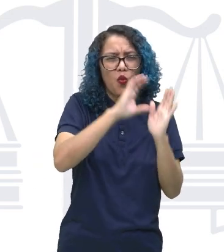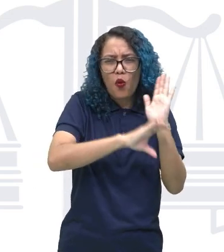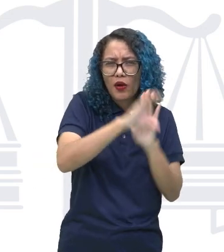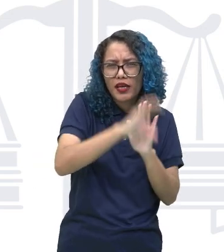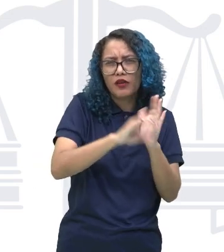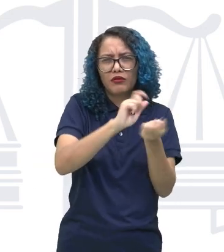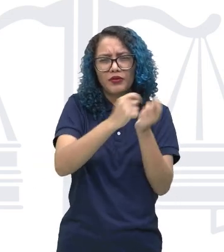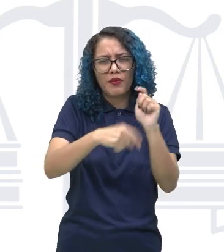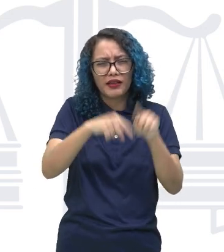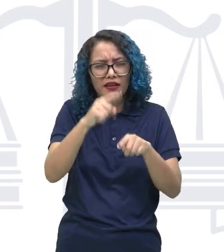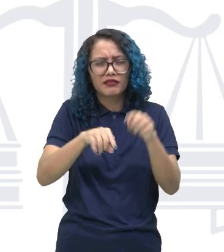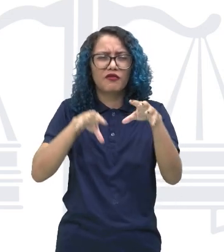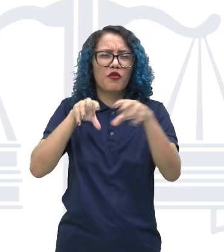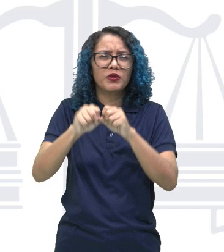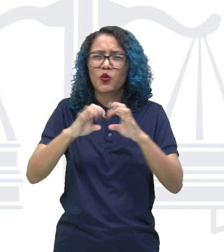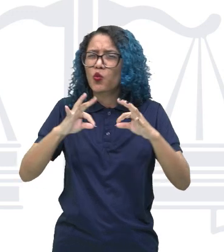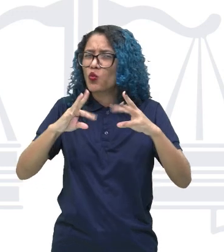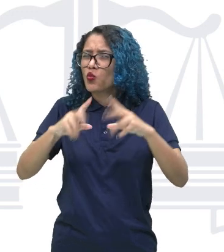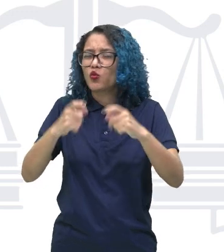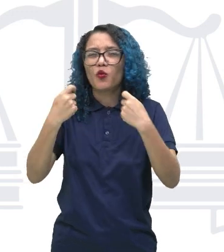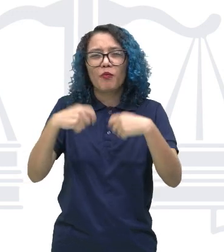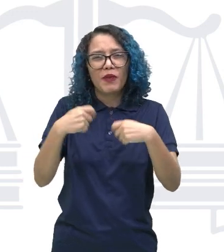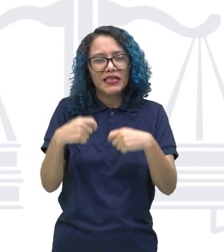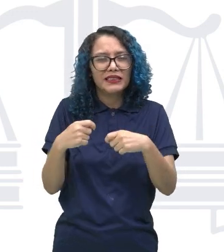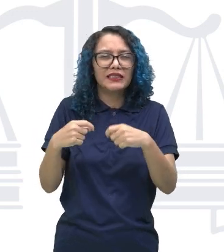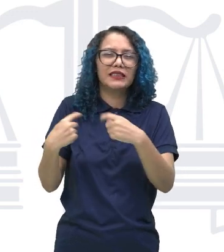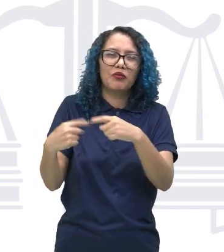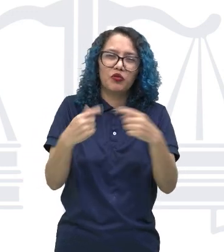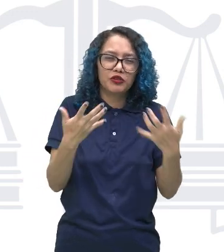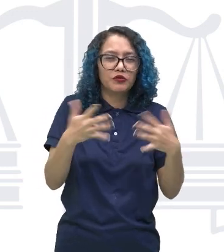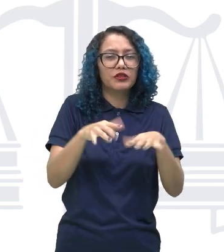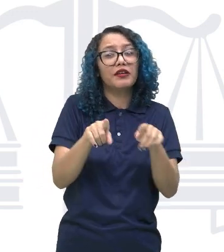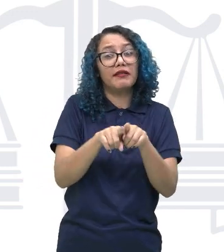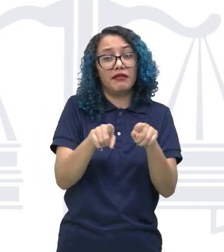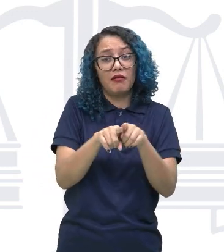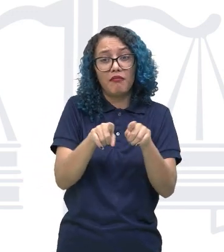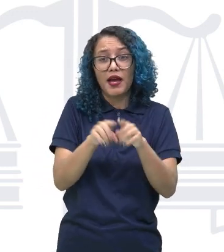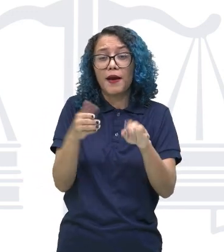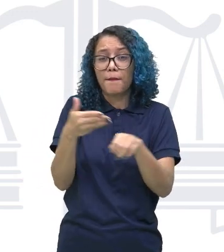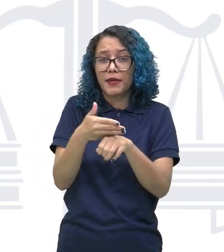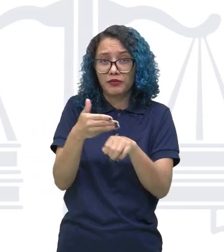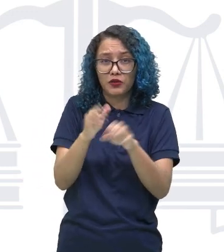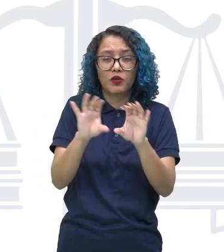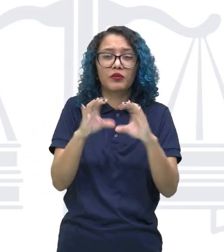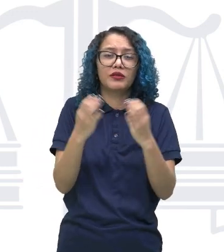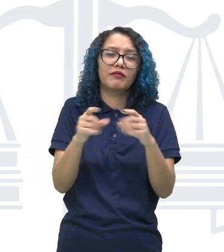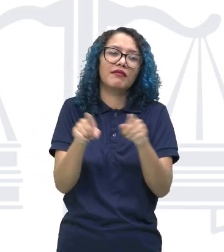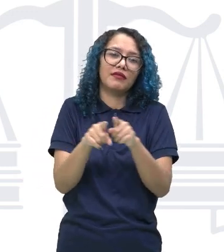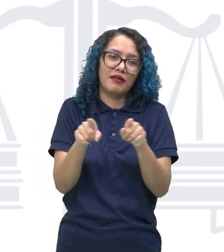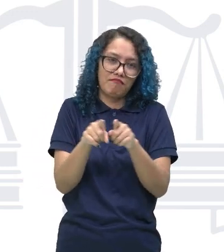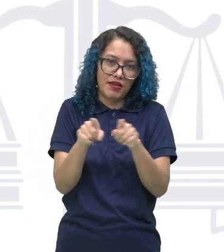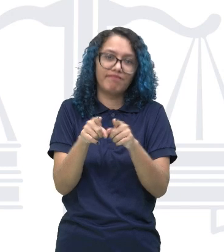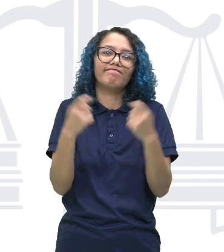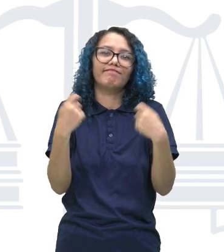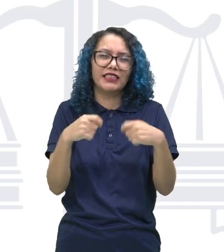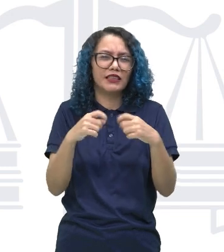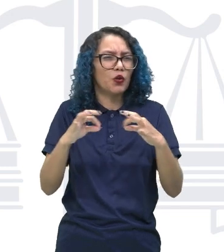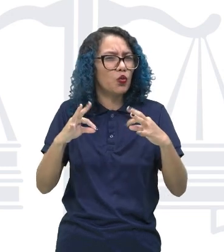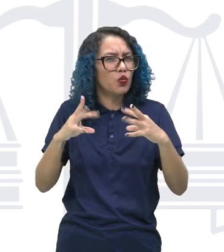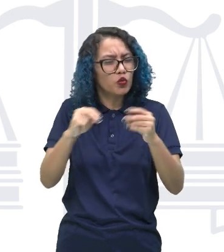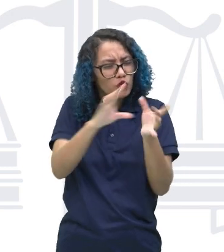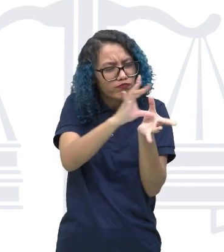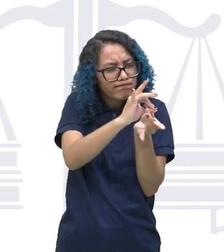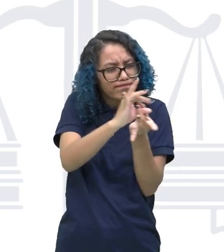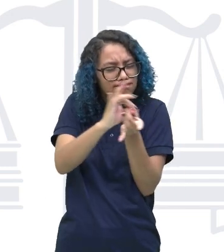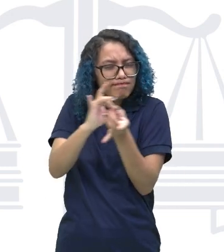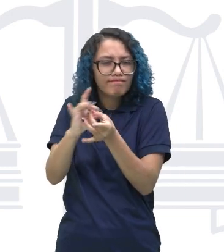material, formação, participação da comunidade, isso não pode ficar de fora. E a própria participação da comunidade, né? É muito importante